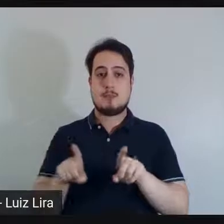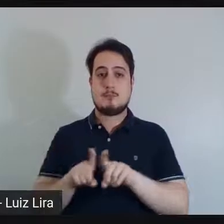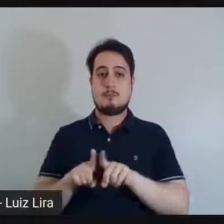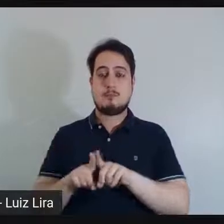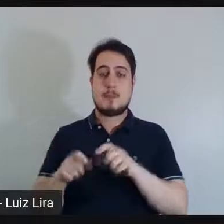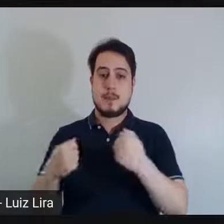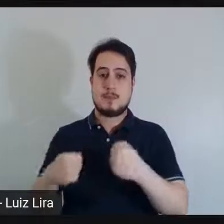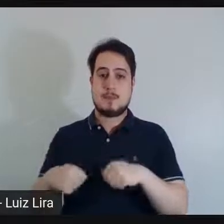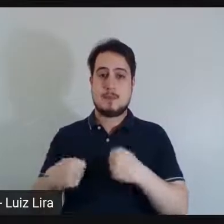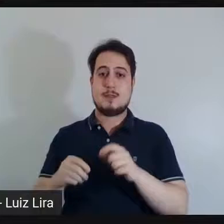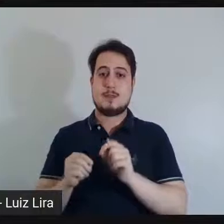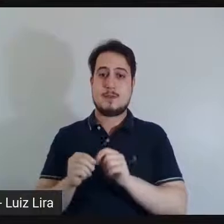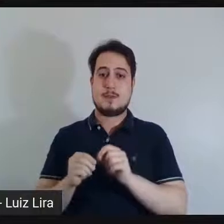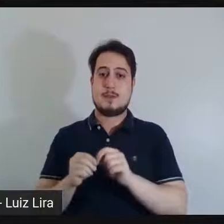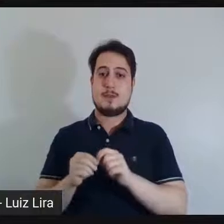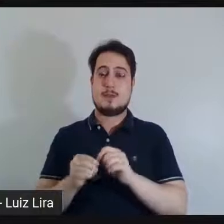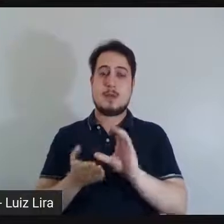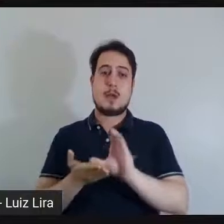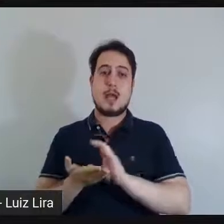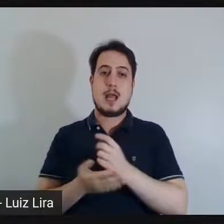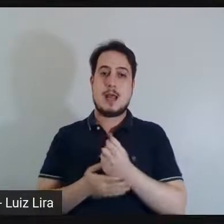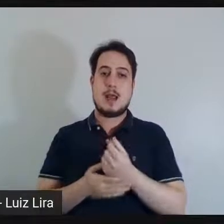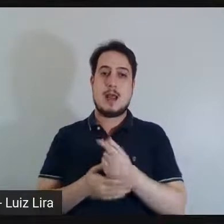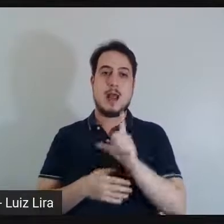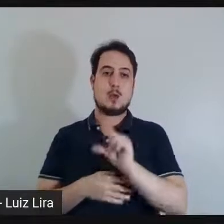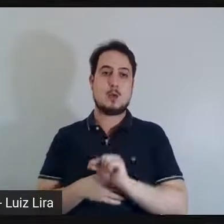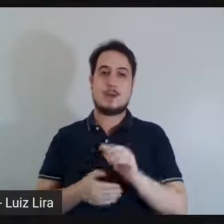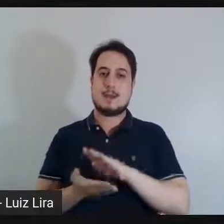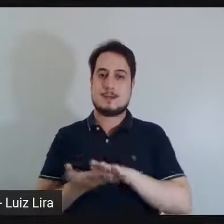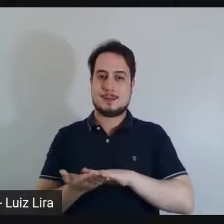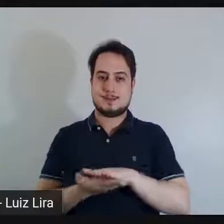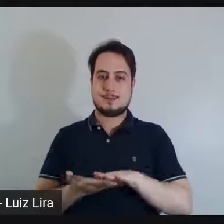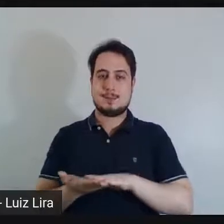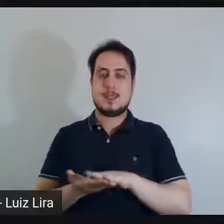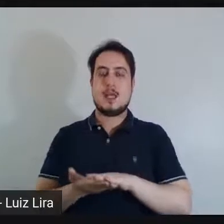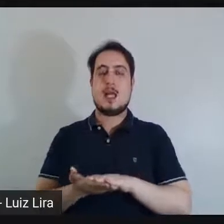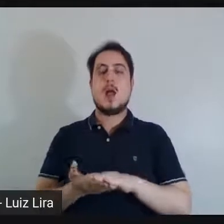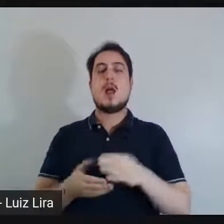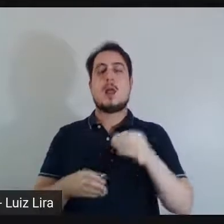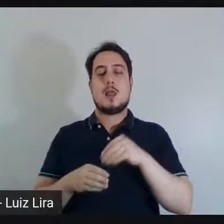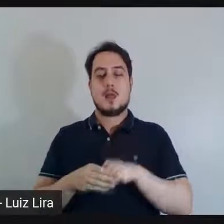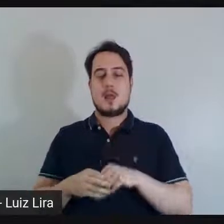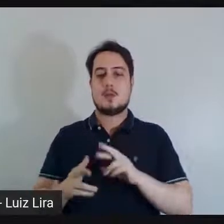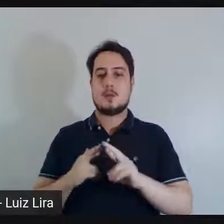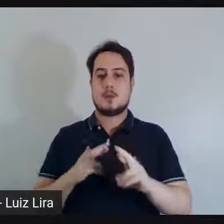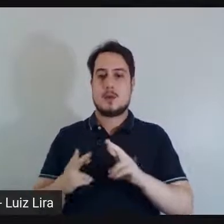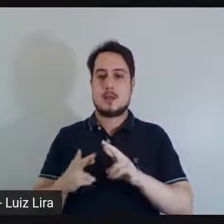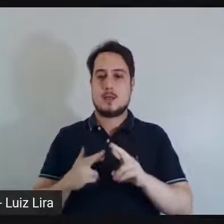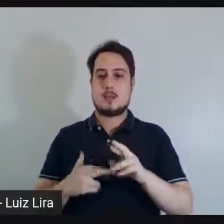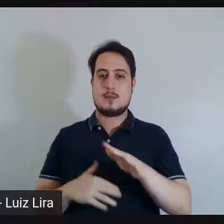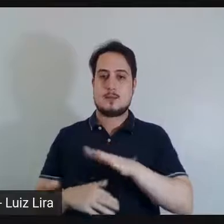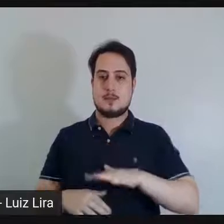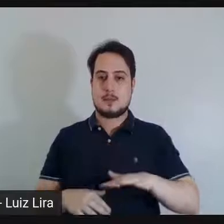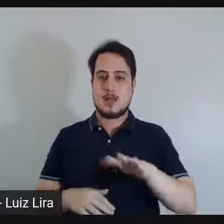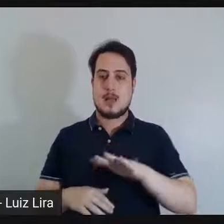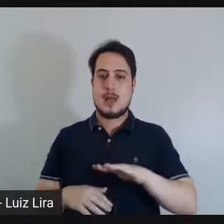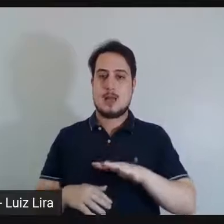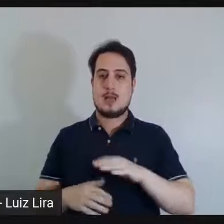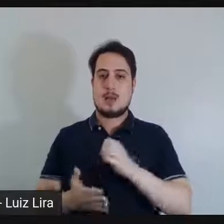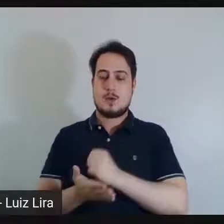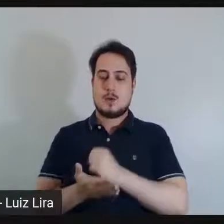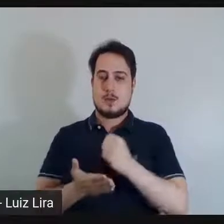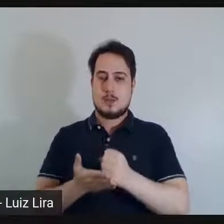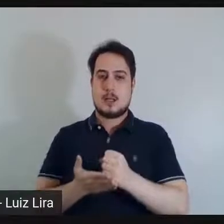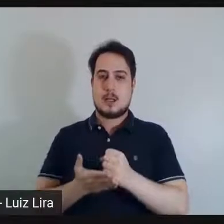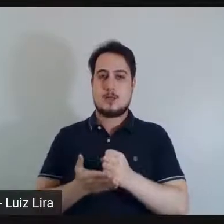eu não tenho muito ganho com isso. Então, eu acho que, em relação ao cenário de contrato administrativo, ele vai ter